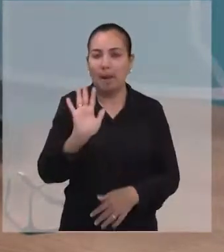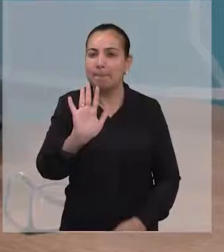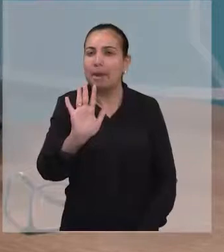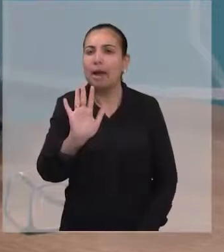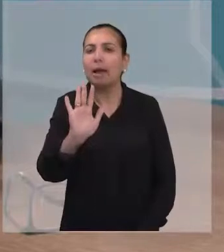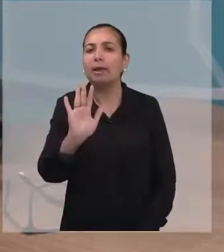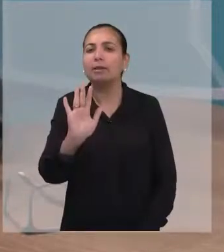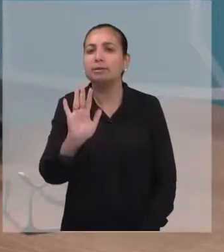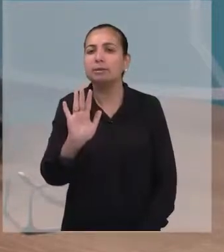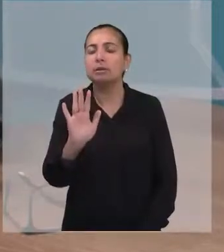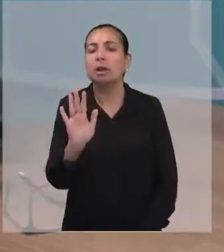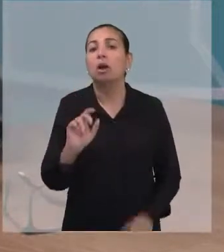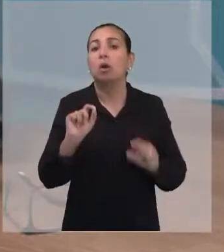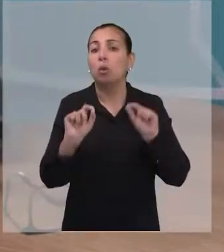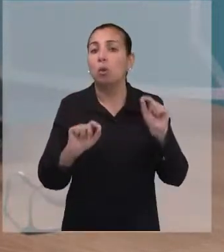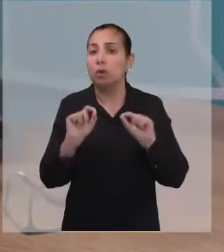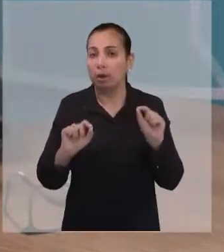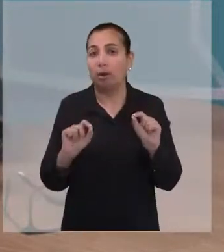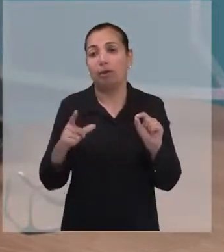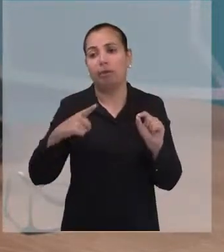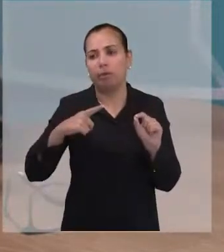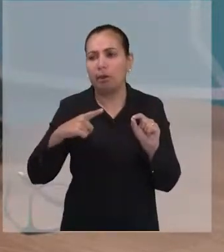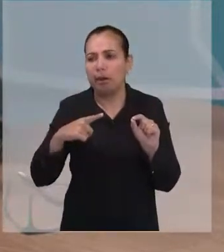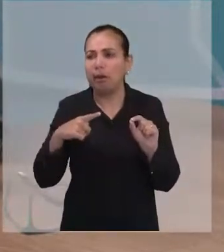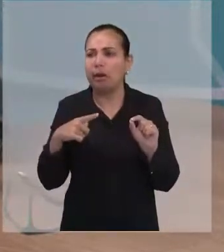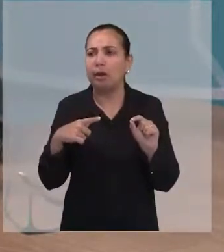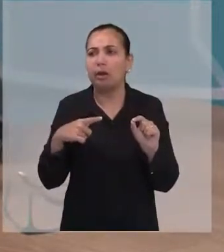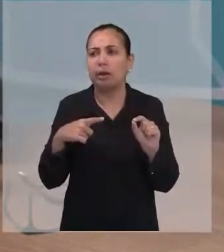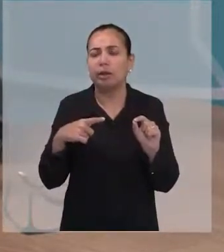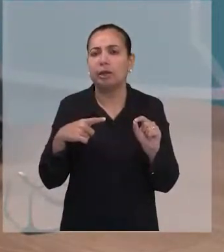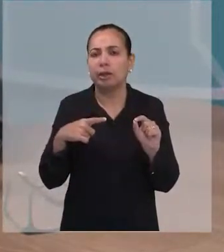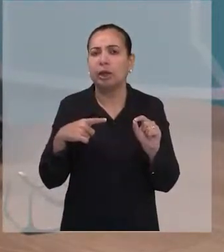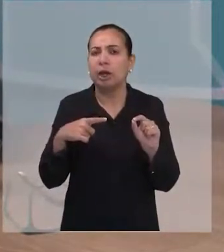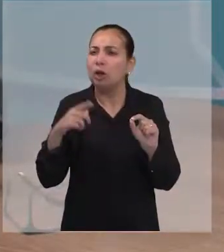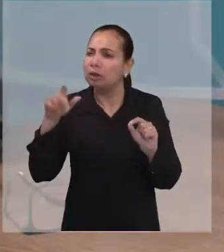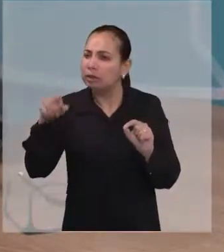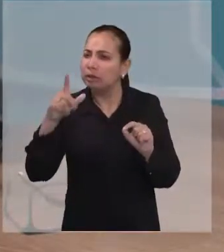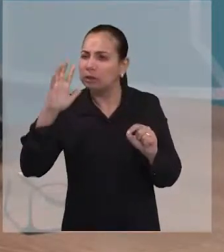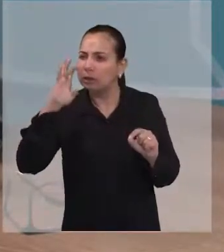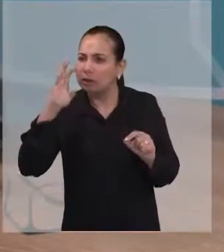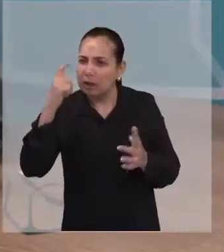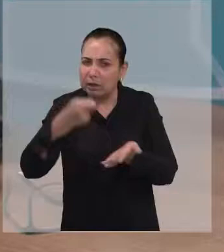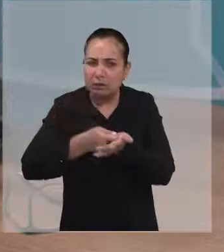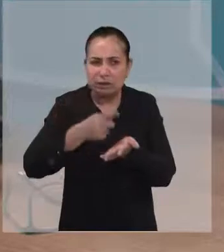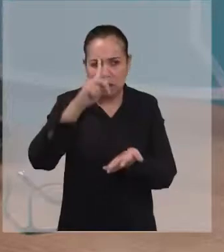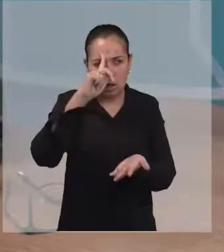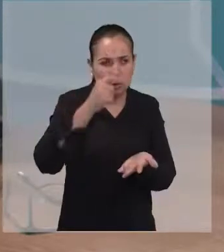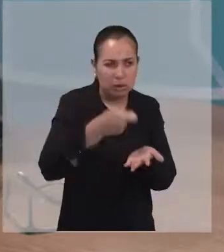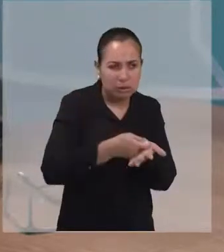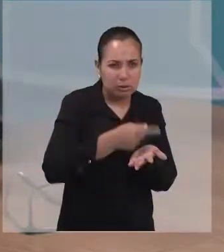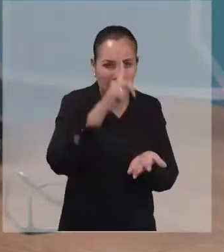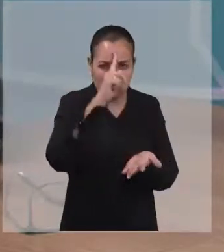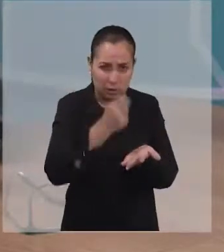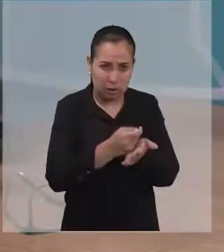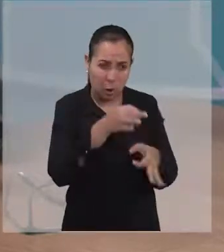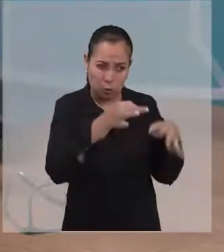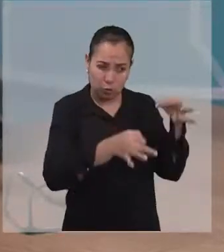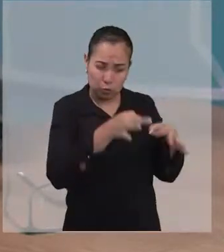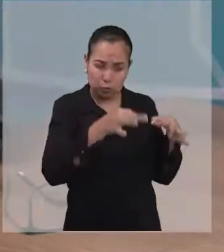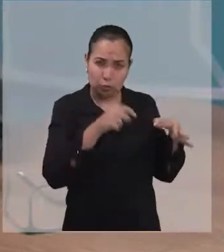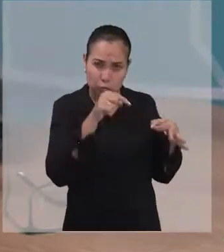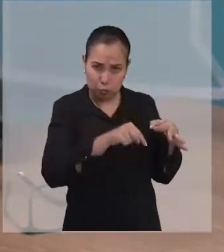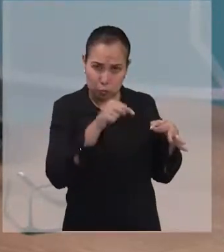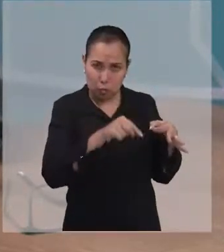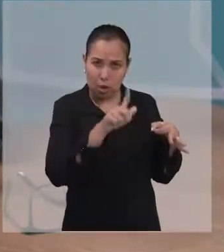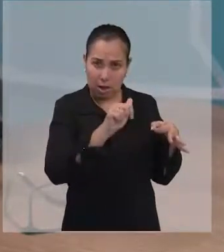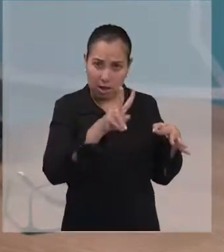que eu estou colocando o fato é esse. Existe em volta dessas decisões da atuação do juiz na condução da Lava Jato,